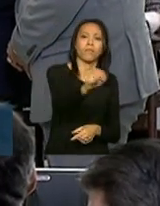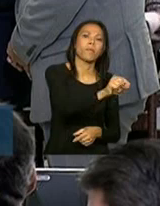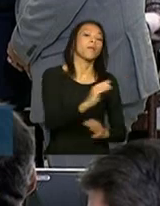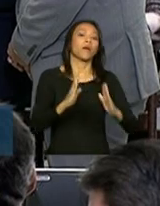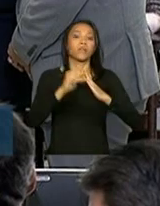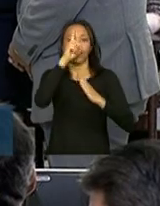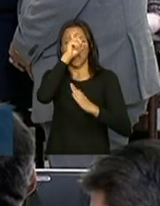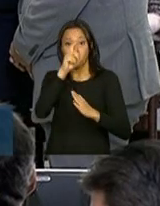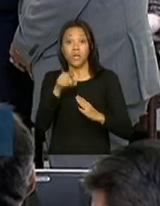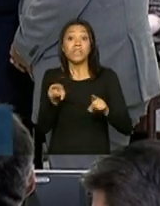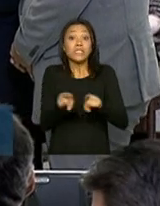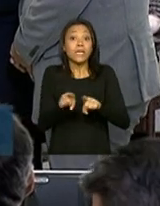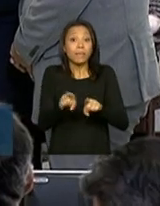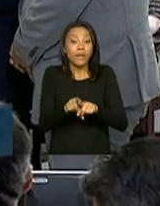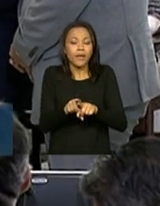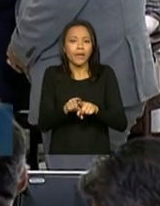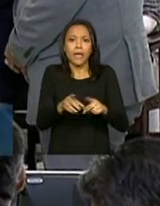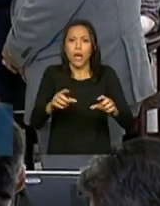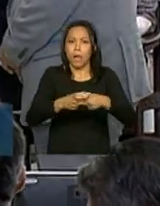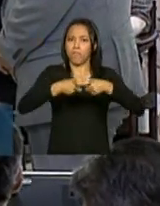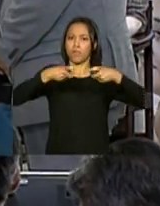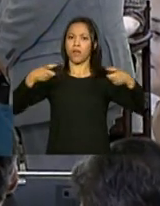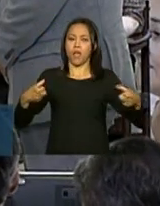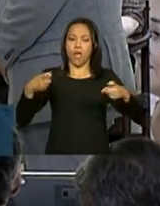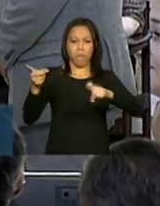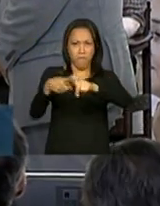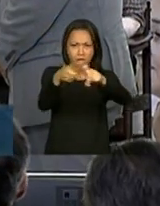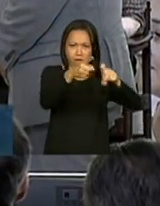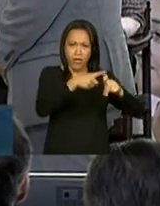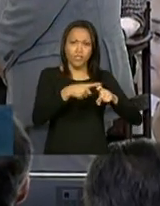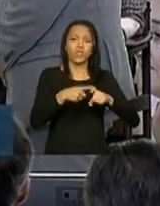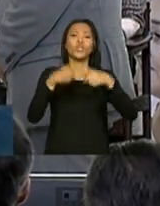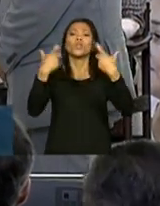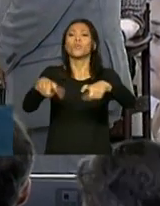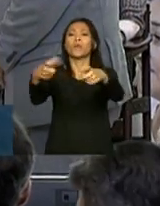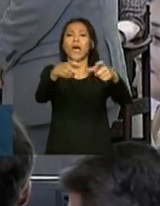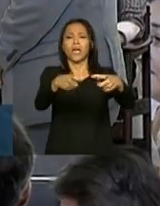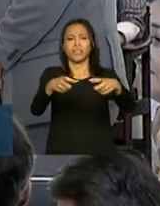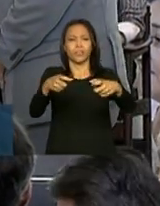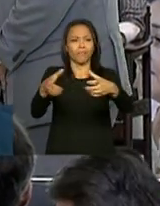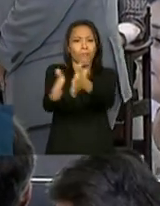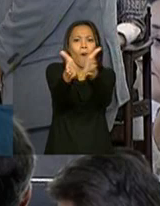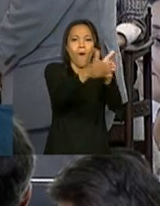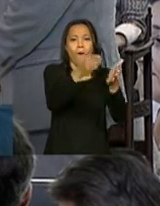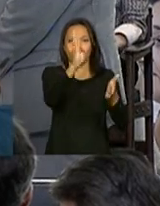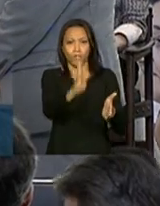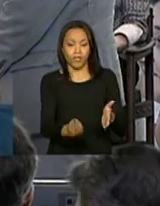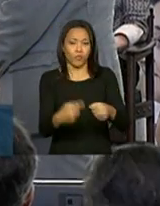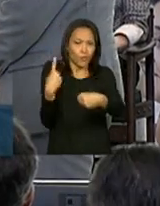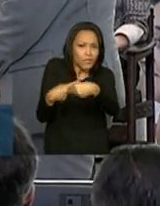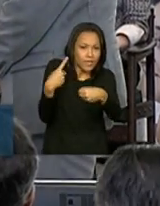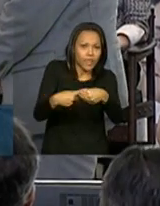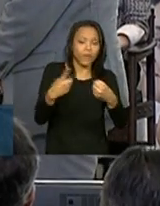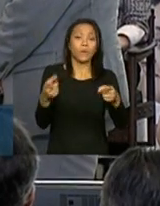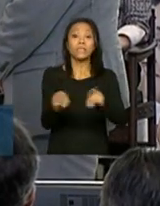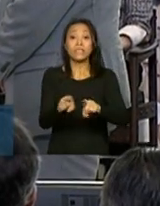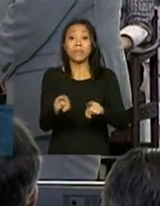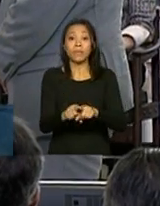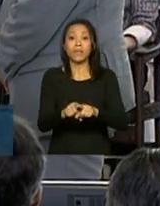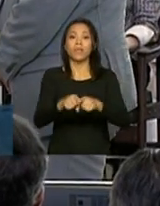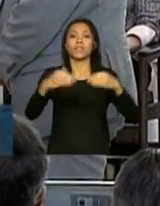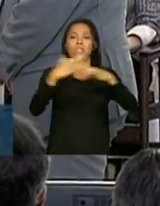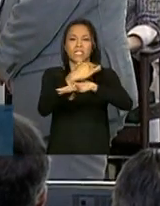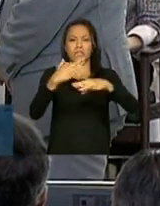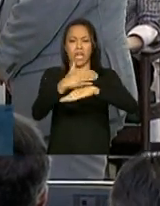e ampliar o número de médicos nas regiões carentes do país, como os municípios do interior e as